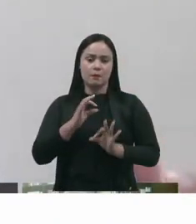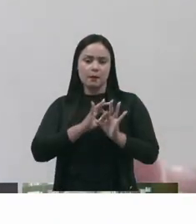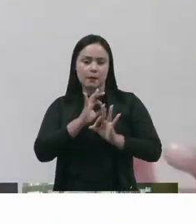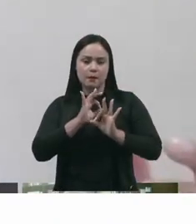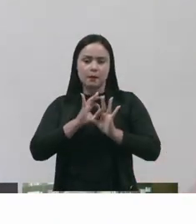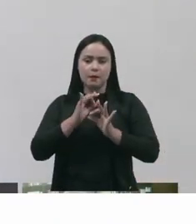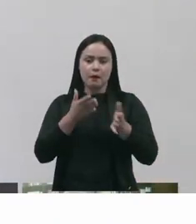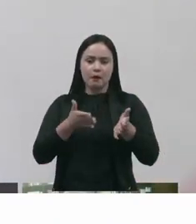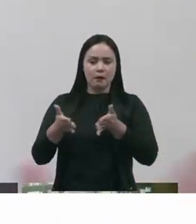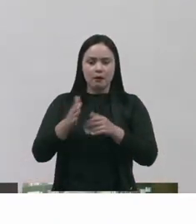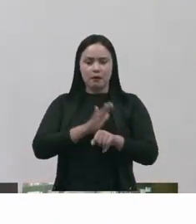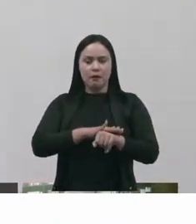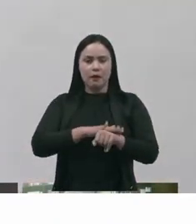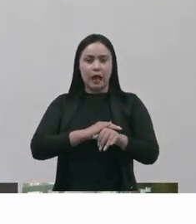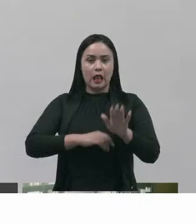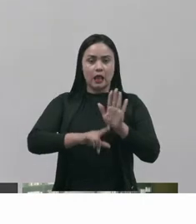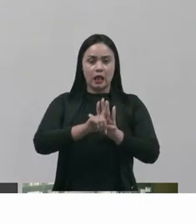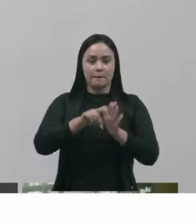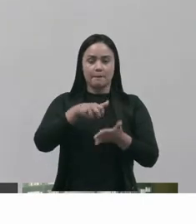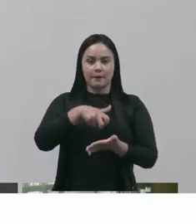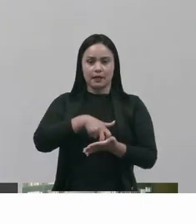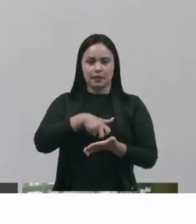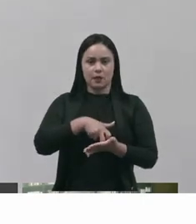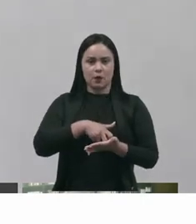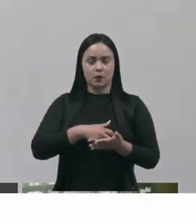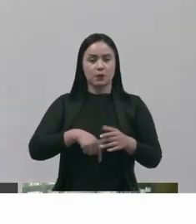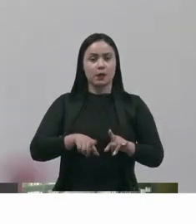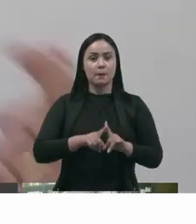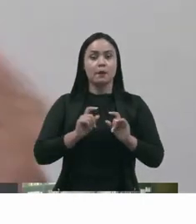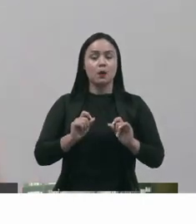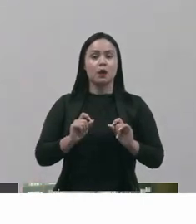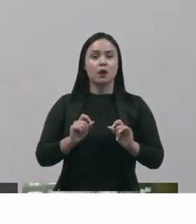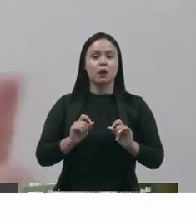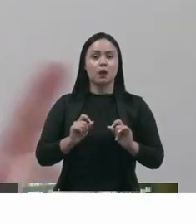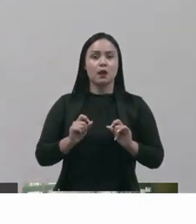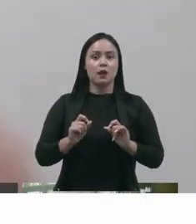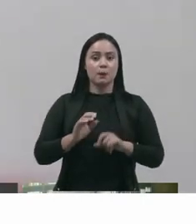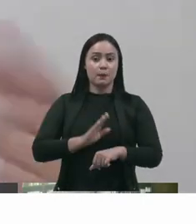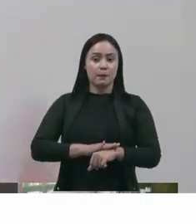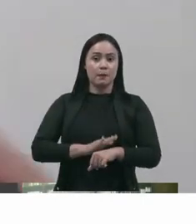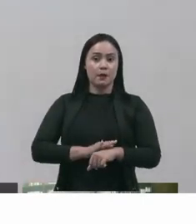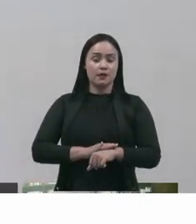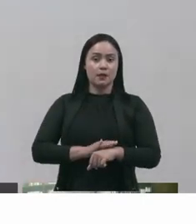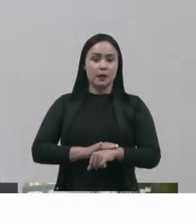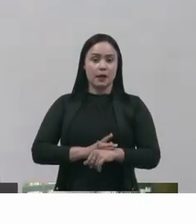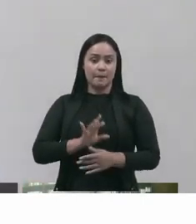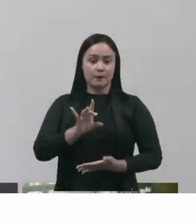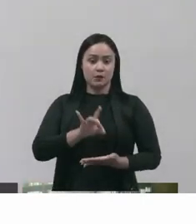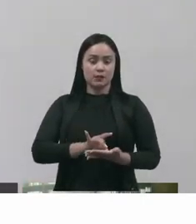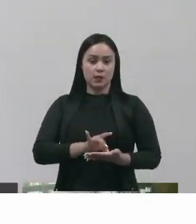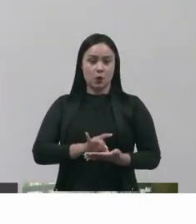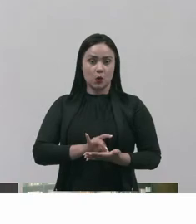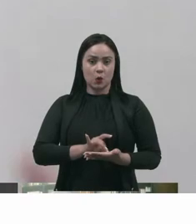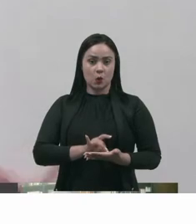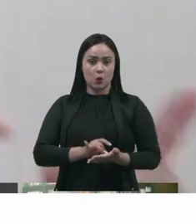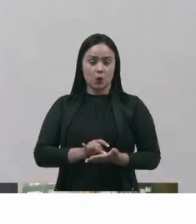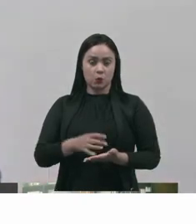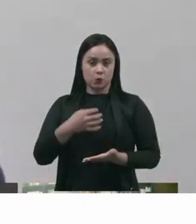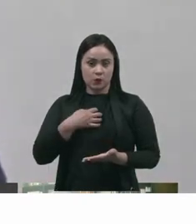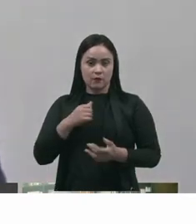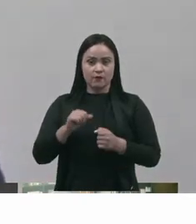à previsão típica da lei penal. De modo que, uma vez que a imputação da conduta feita